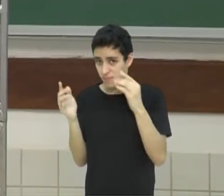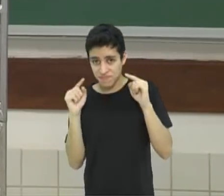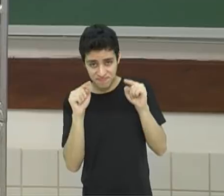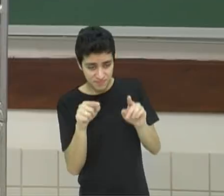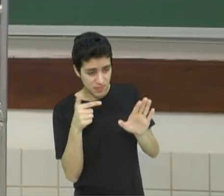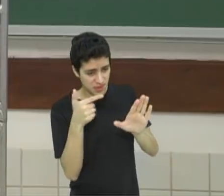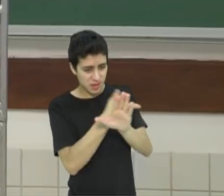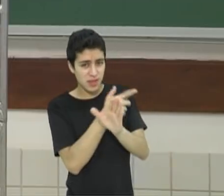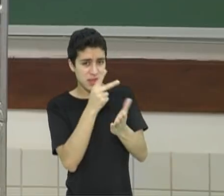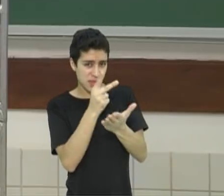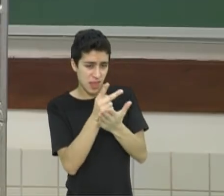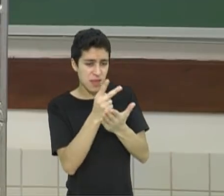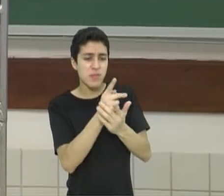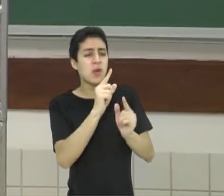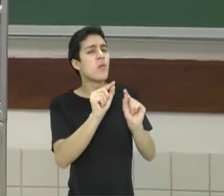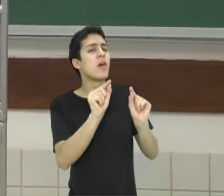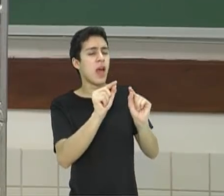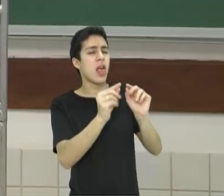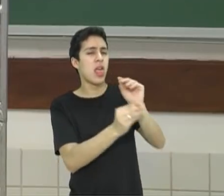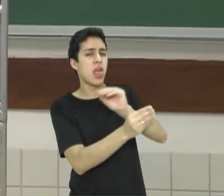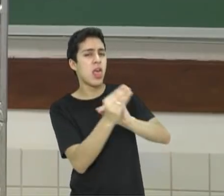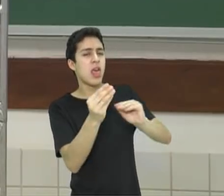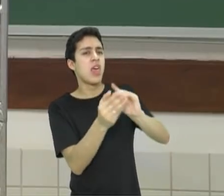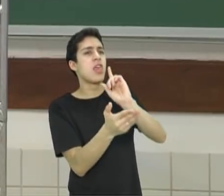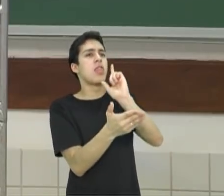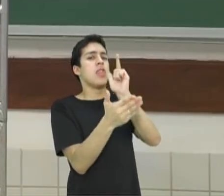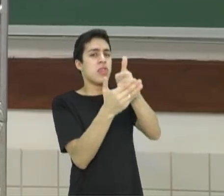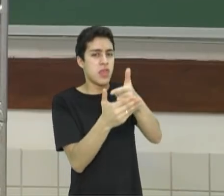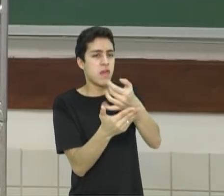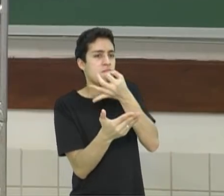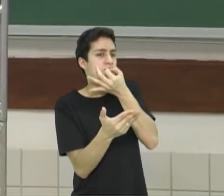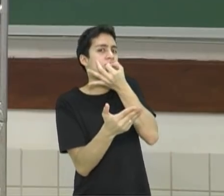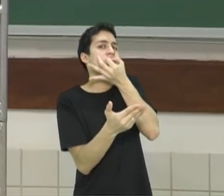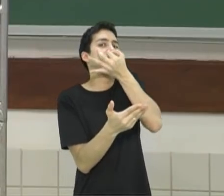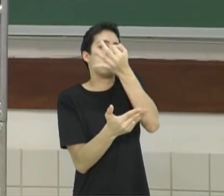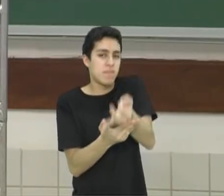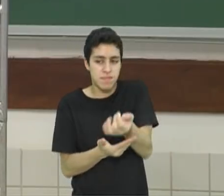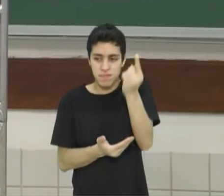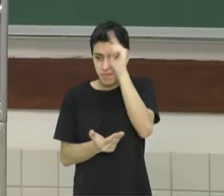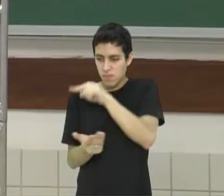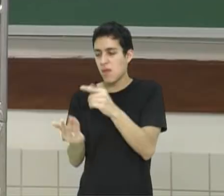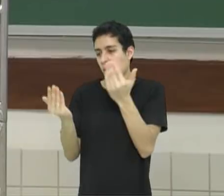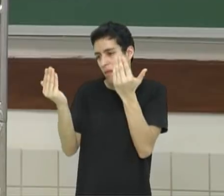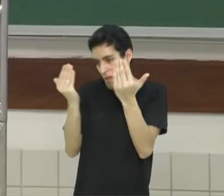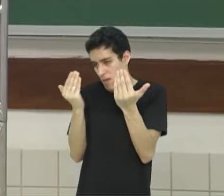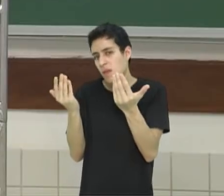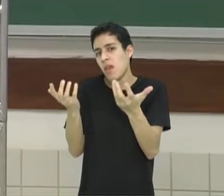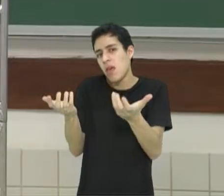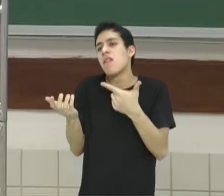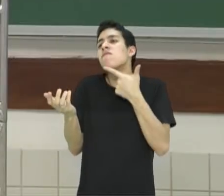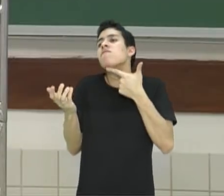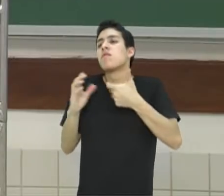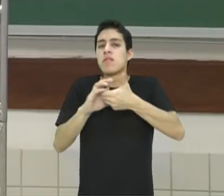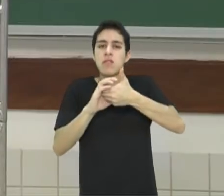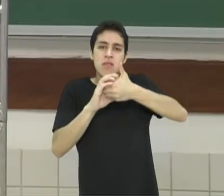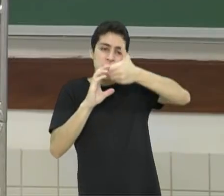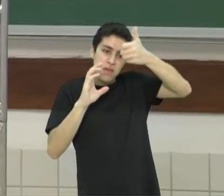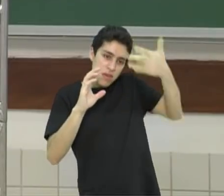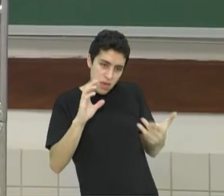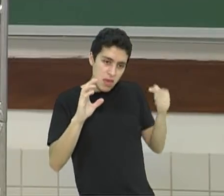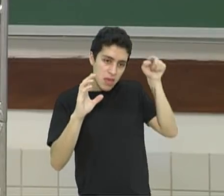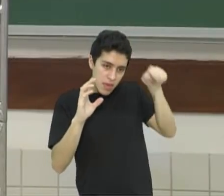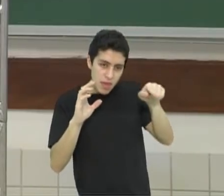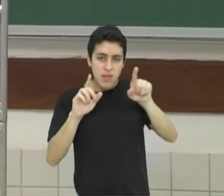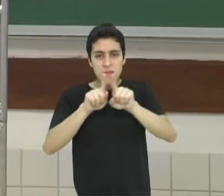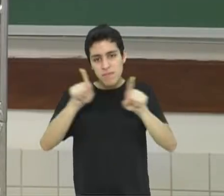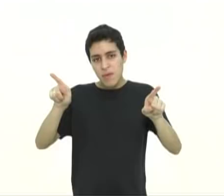ironia, geralmente se gera uma crítica. No caso da comparação, ali eu quero atribuir características de uma à